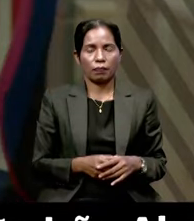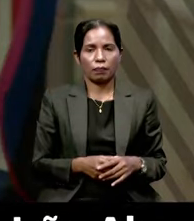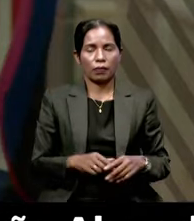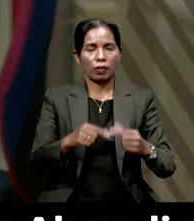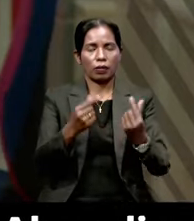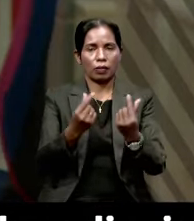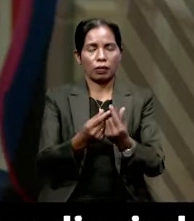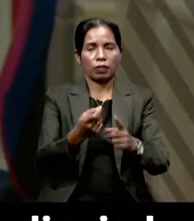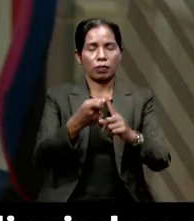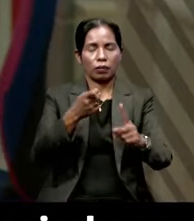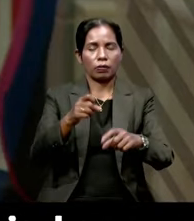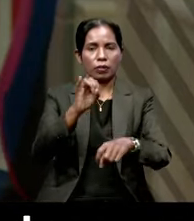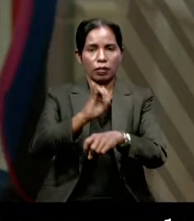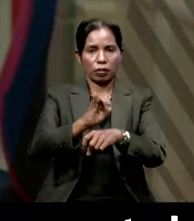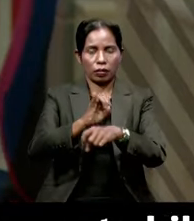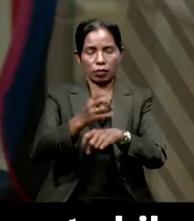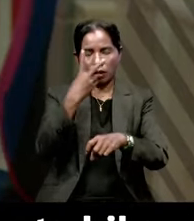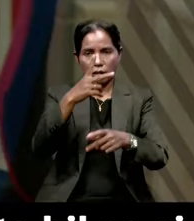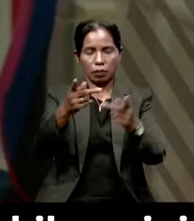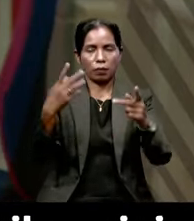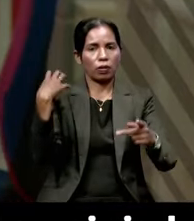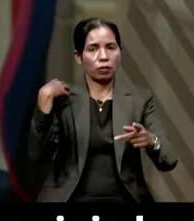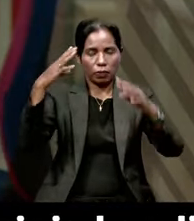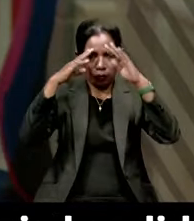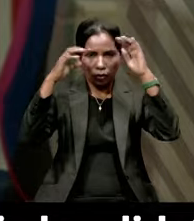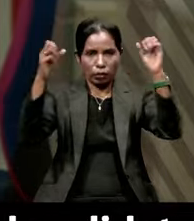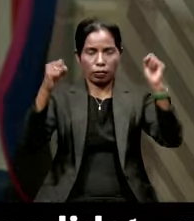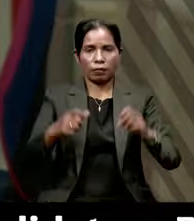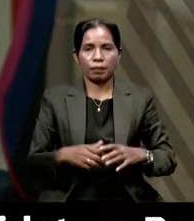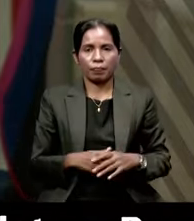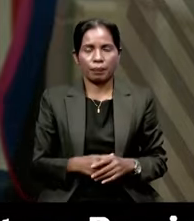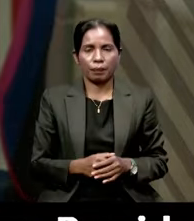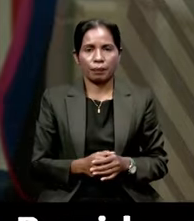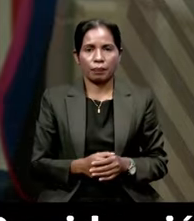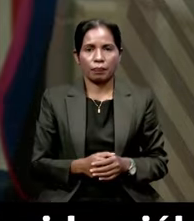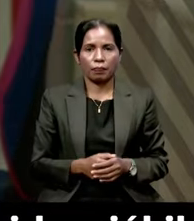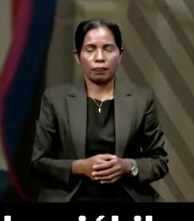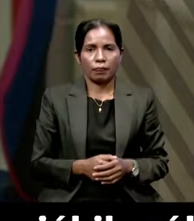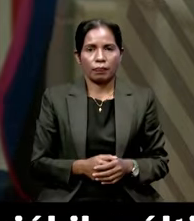equipa avançar o CIE Vaticano à inspeção do Palácio Presidencial.